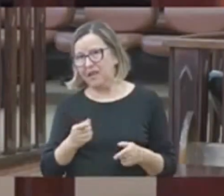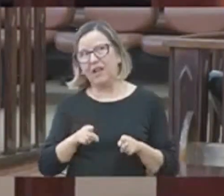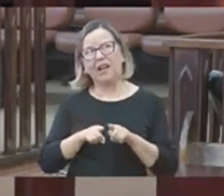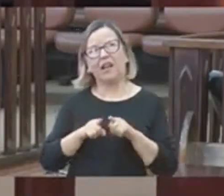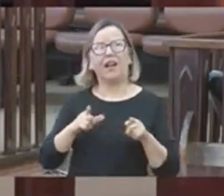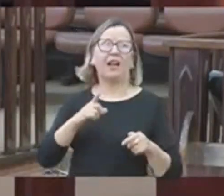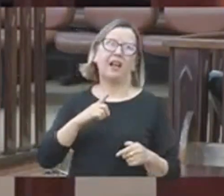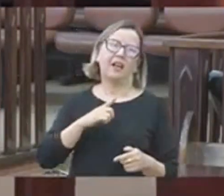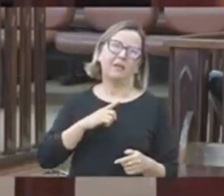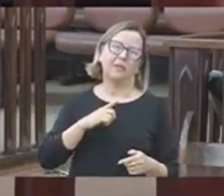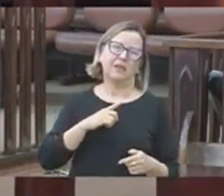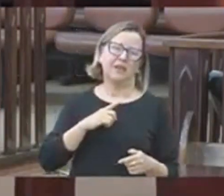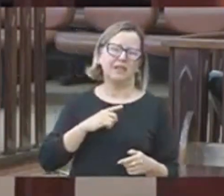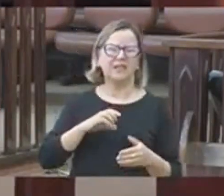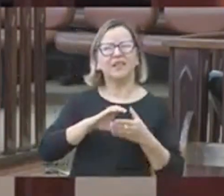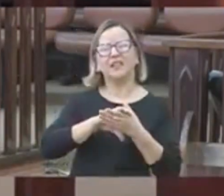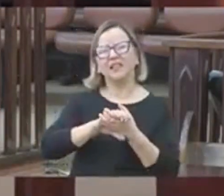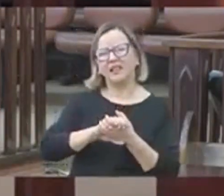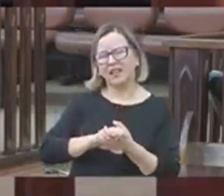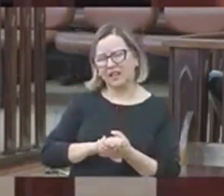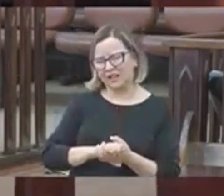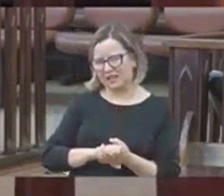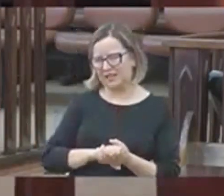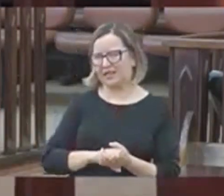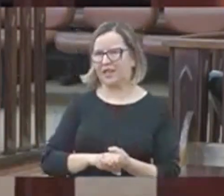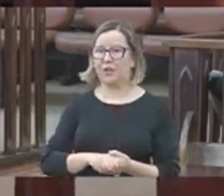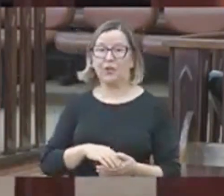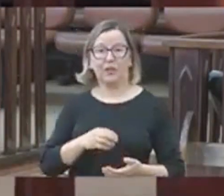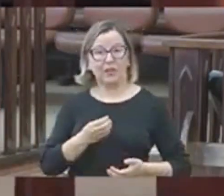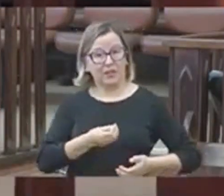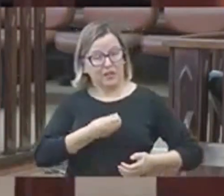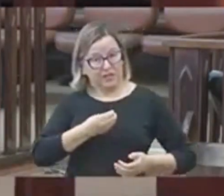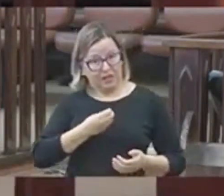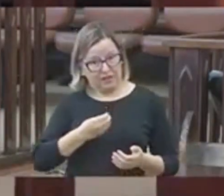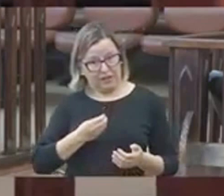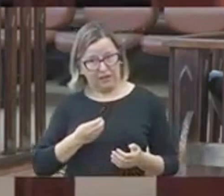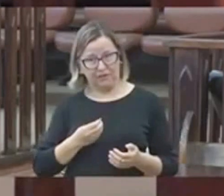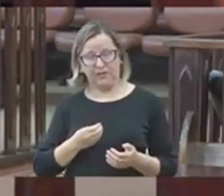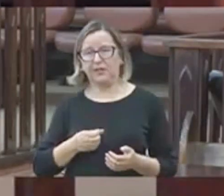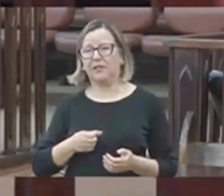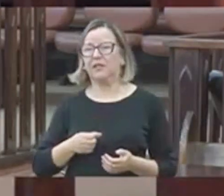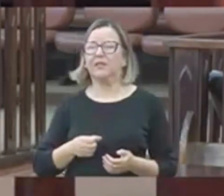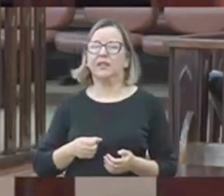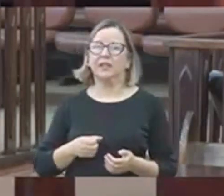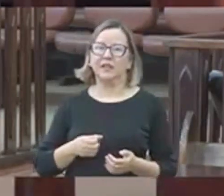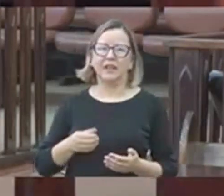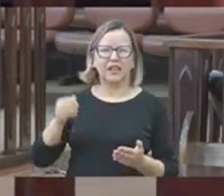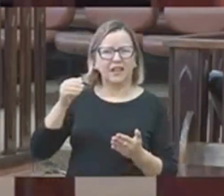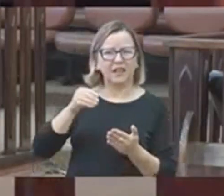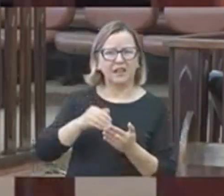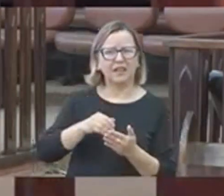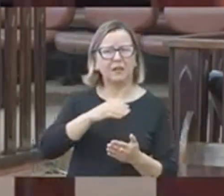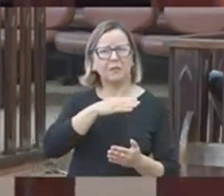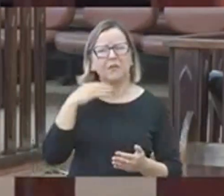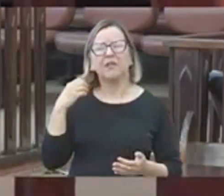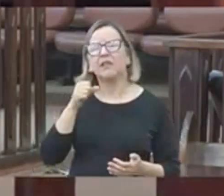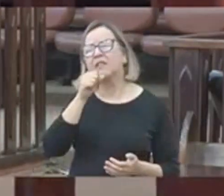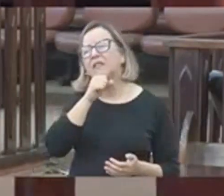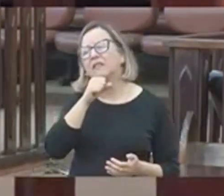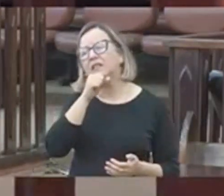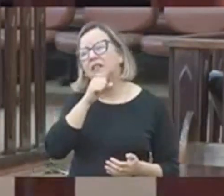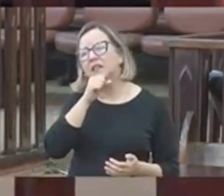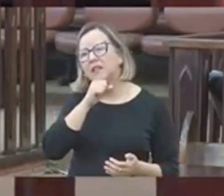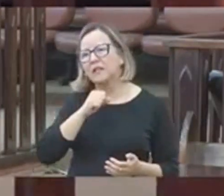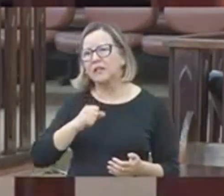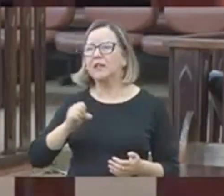tanto tempo, eles convivem e morrem os dois já velhinhos. É verdade, nós vemos isto.